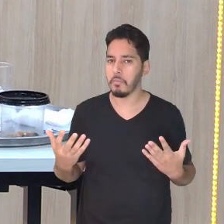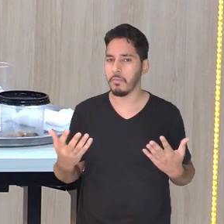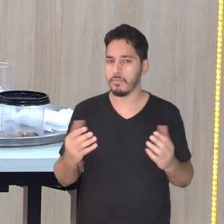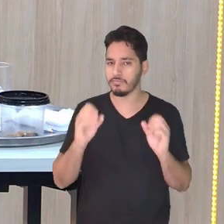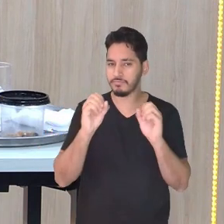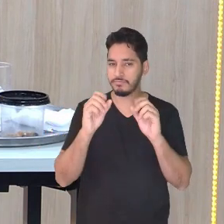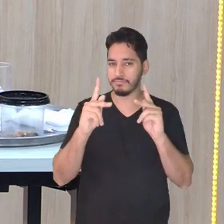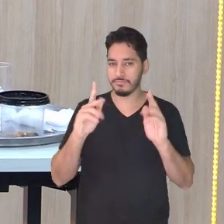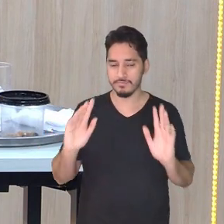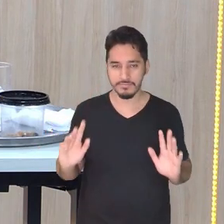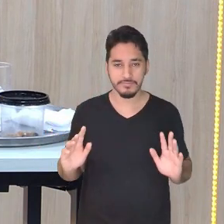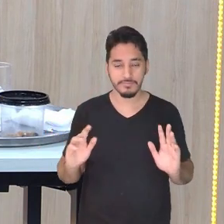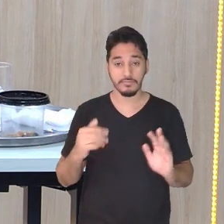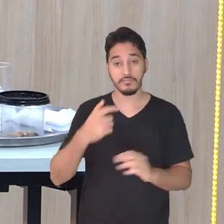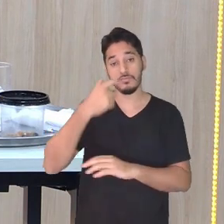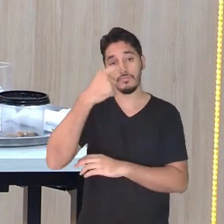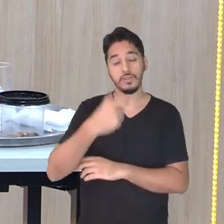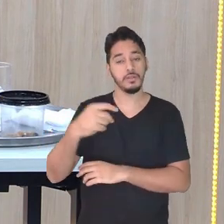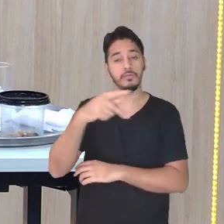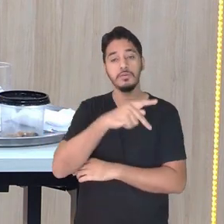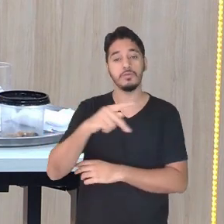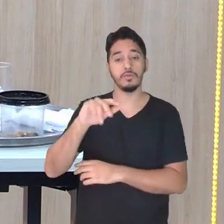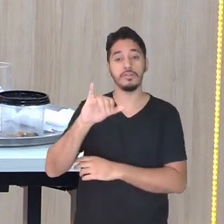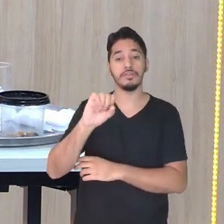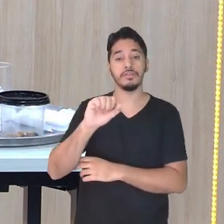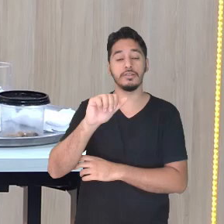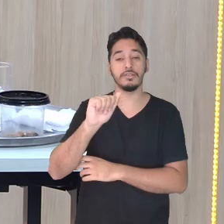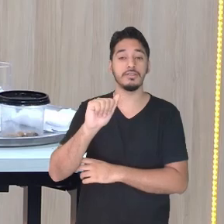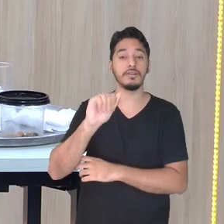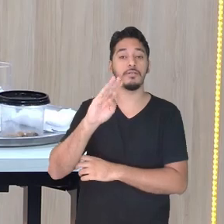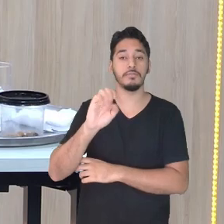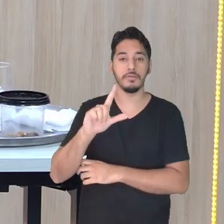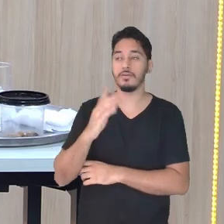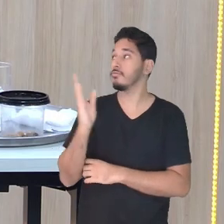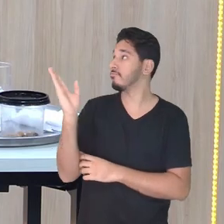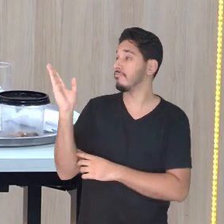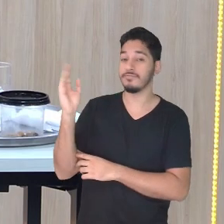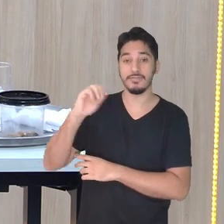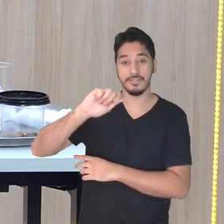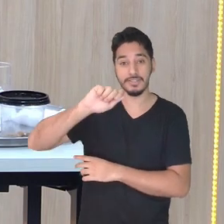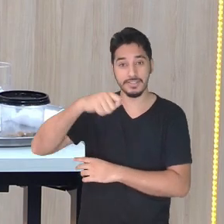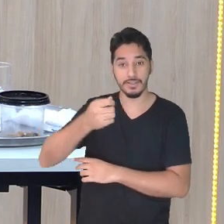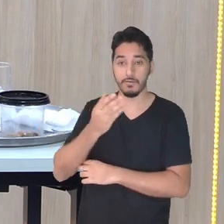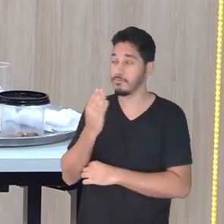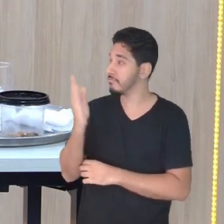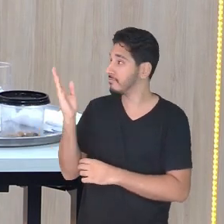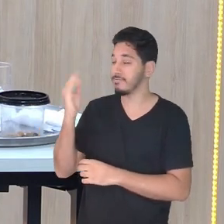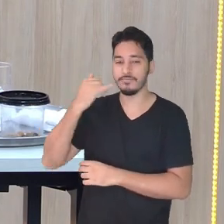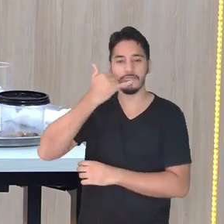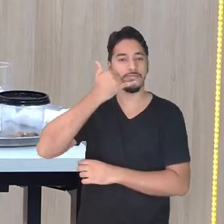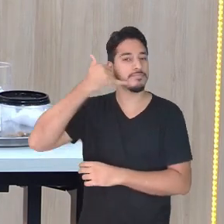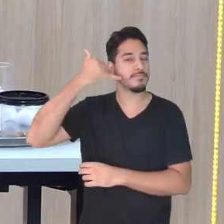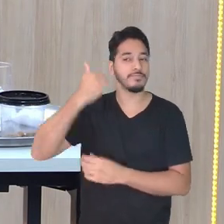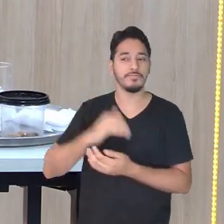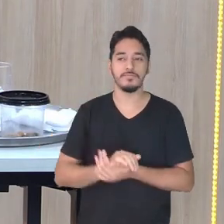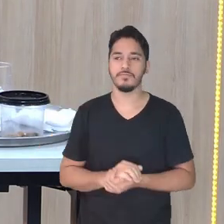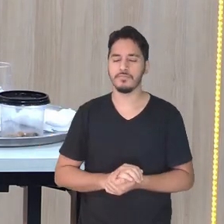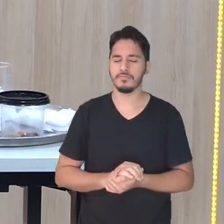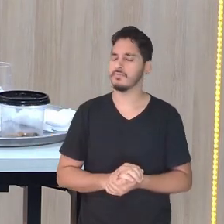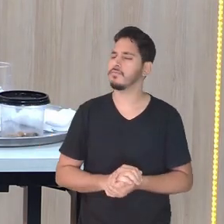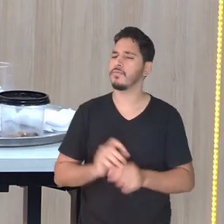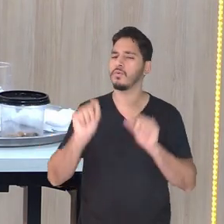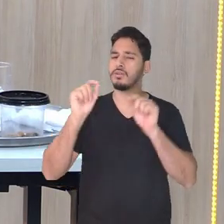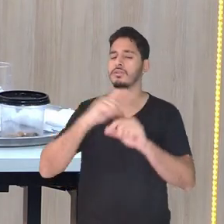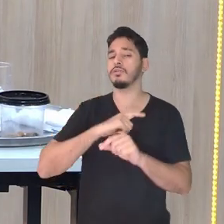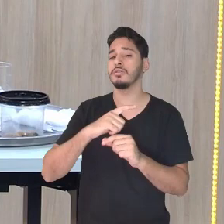Ok, pessoal? Eu sou a professora Isabel, este é o meu sinal, né? E vamos lá. O que é que eu tenho